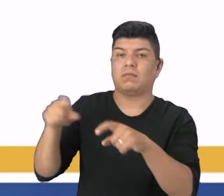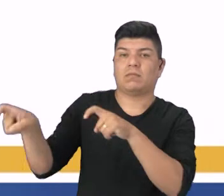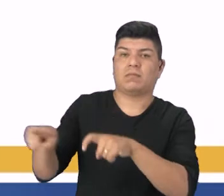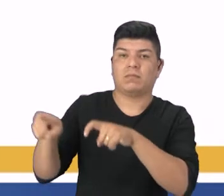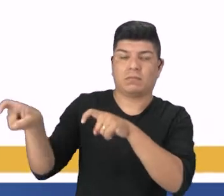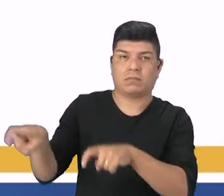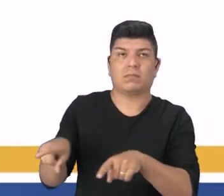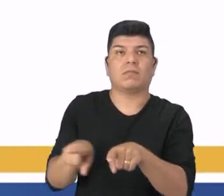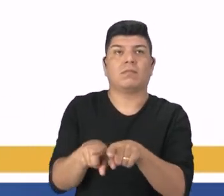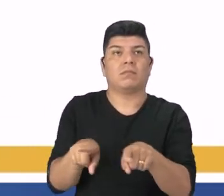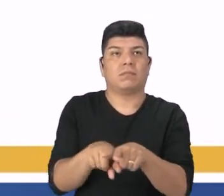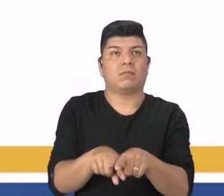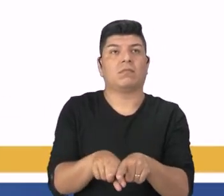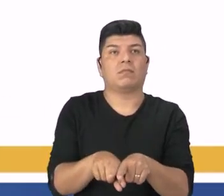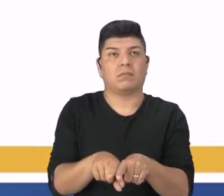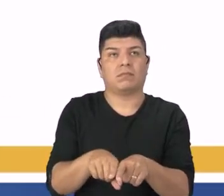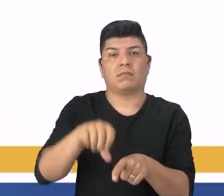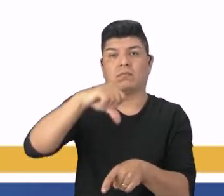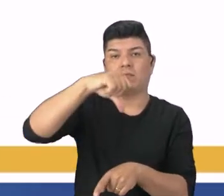grande agricultor. Olha só,